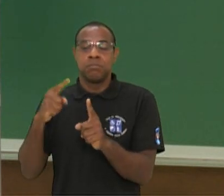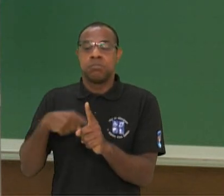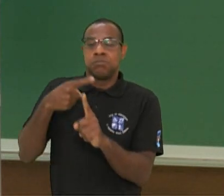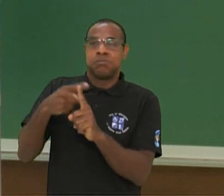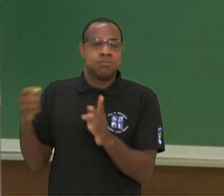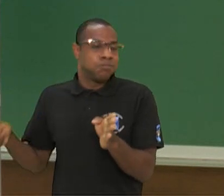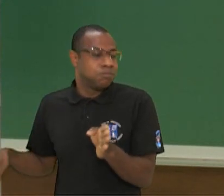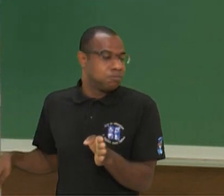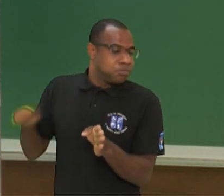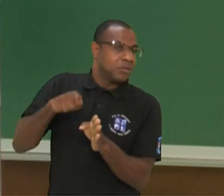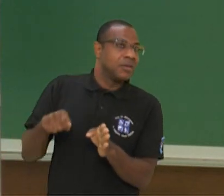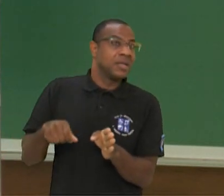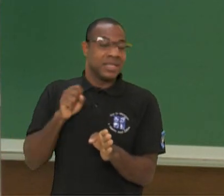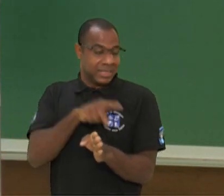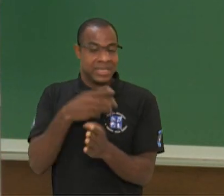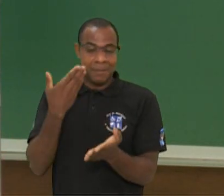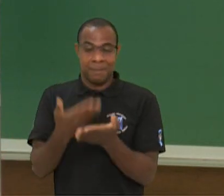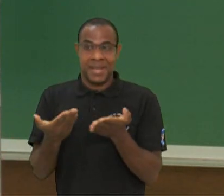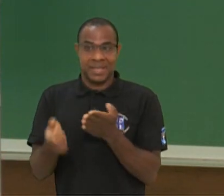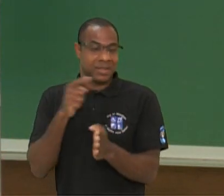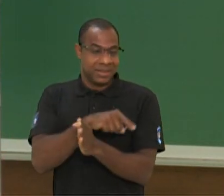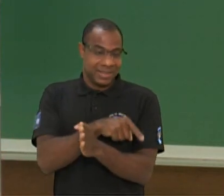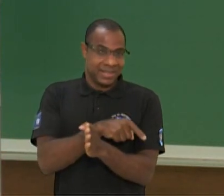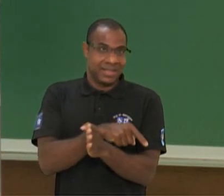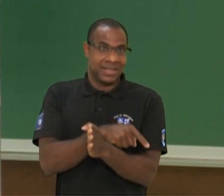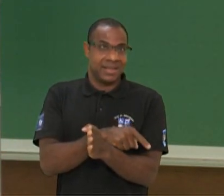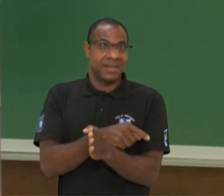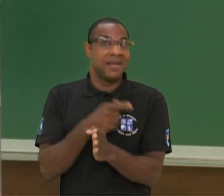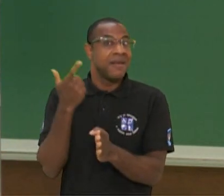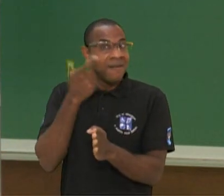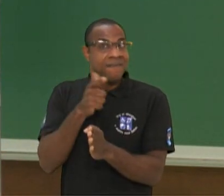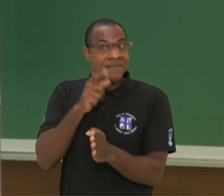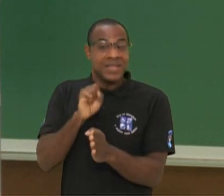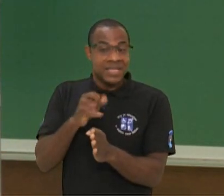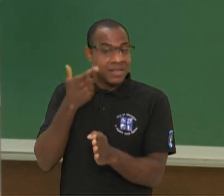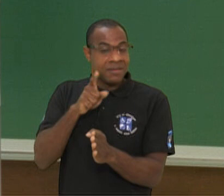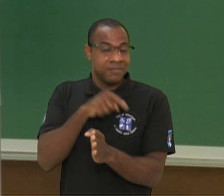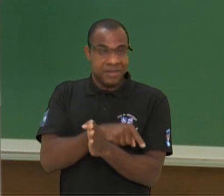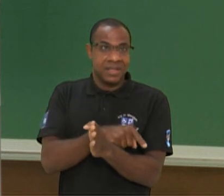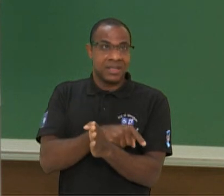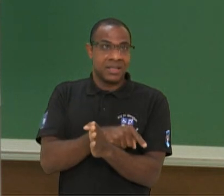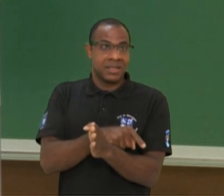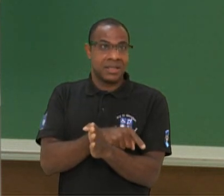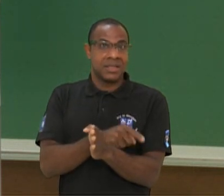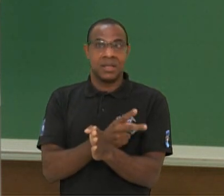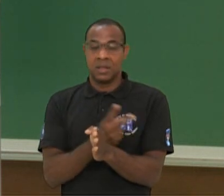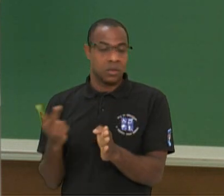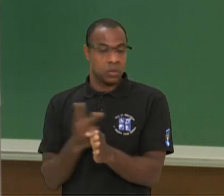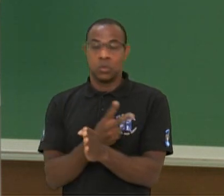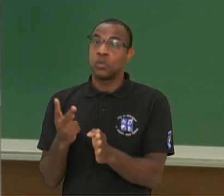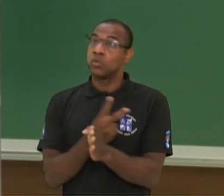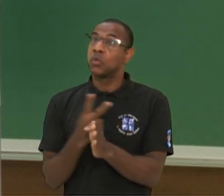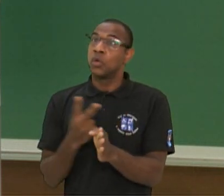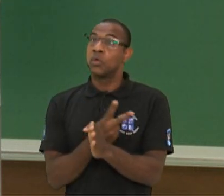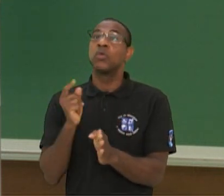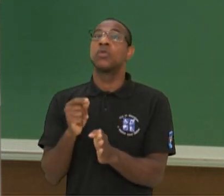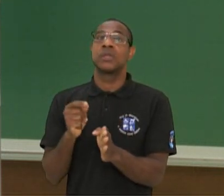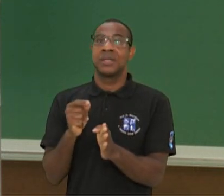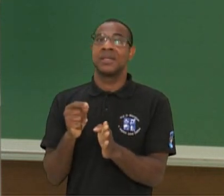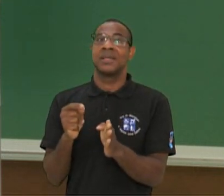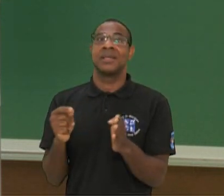jogador que estava perdendo, que estava em desvantagem, vença aquele ponto, os dois estariam em vantagem. Então, nesse caso, a